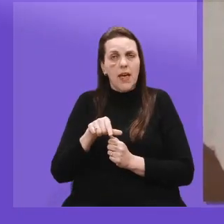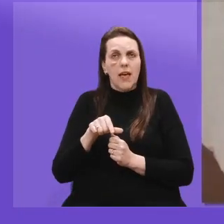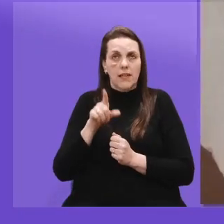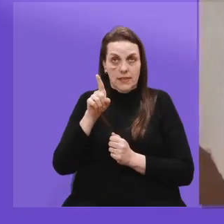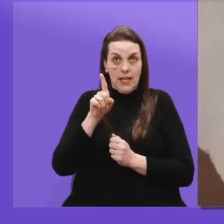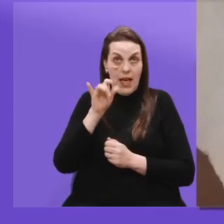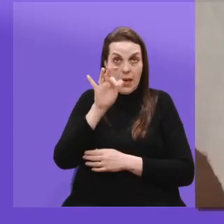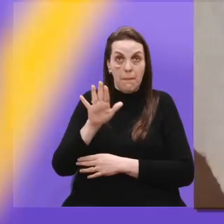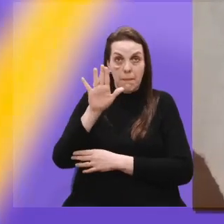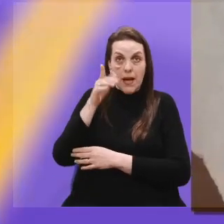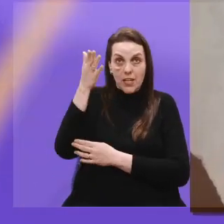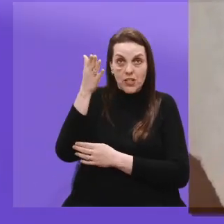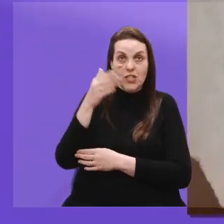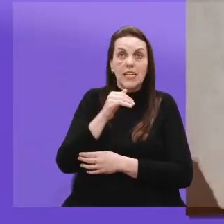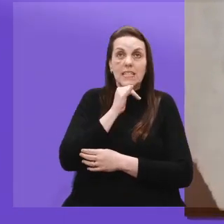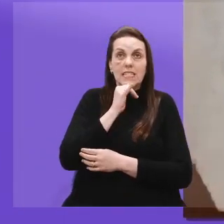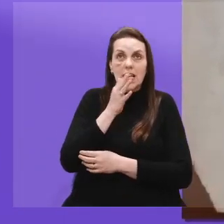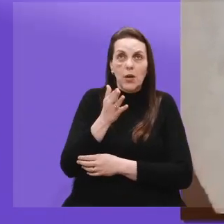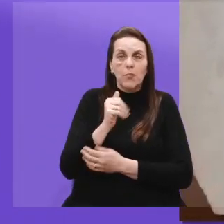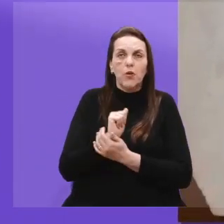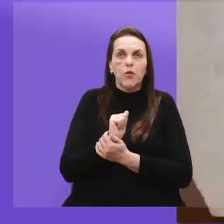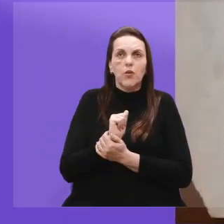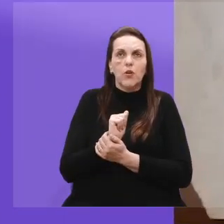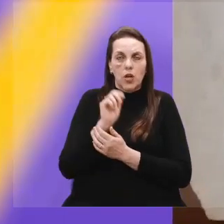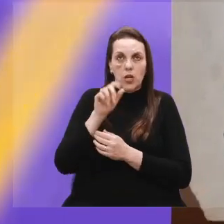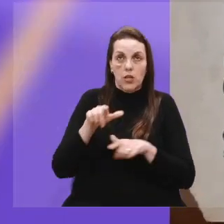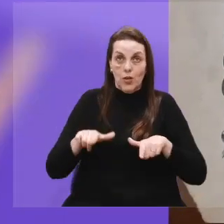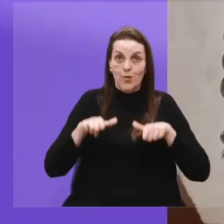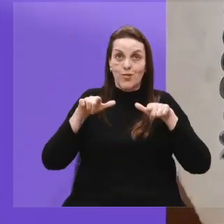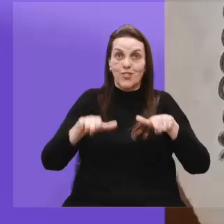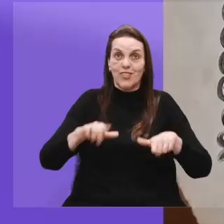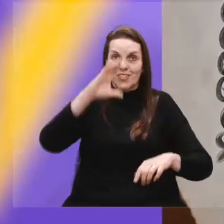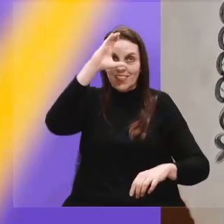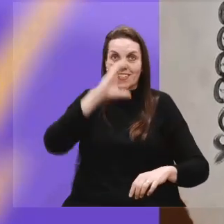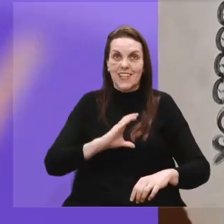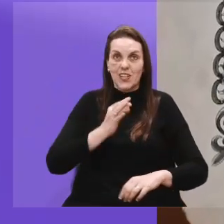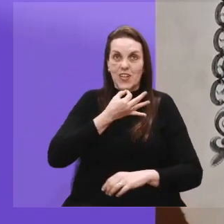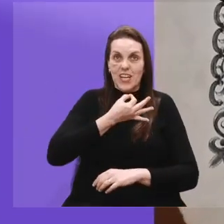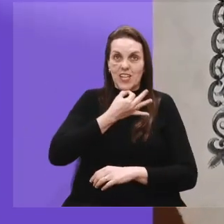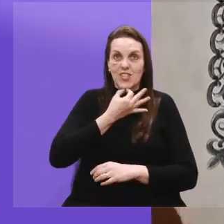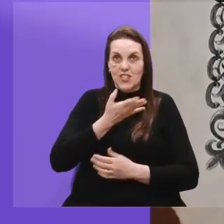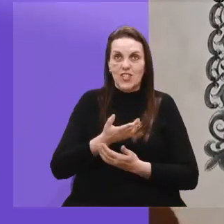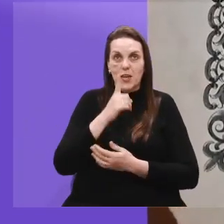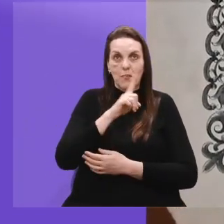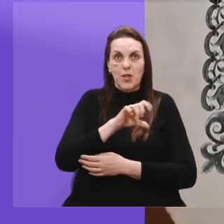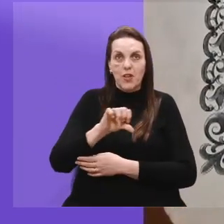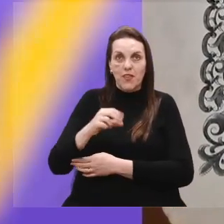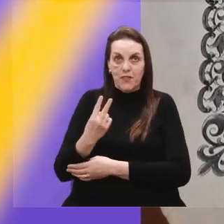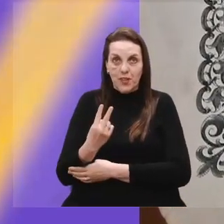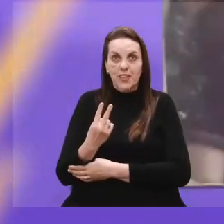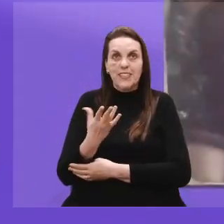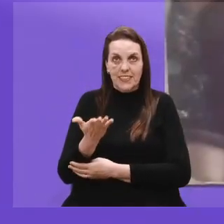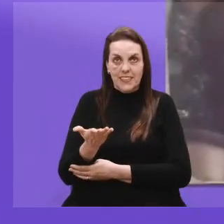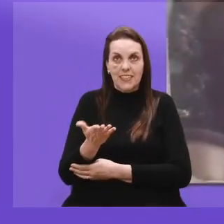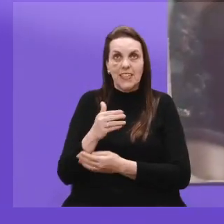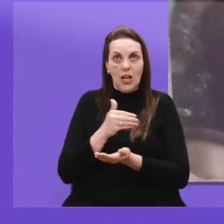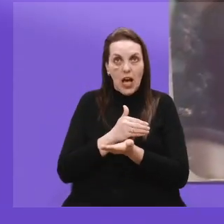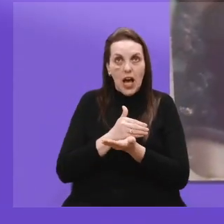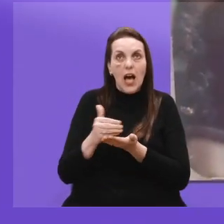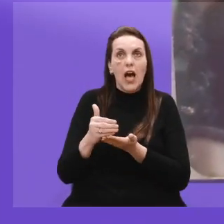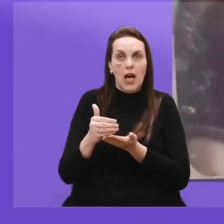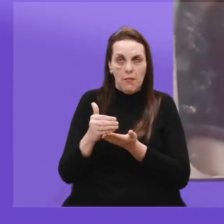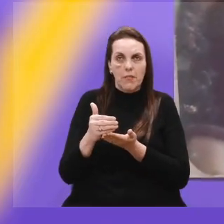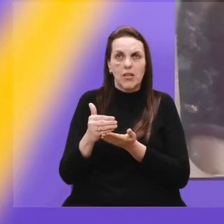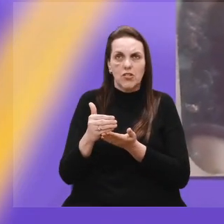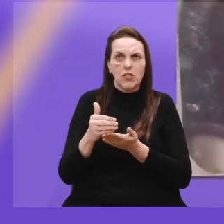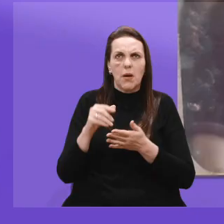também. Essas imagens, por exemplo, agora está passando o título de cidadã caxiense que ela recebeu em 92. Então, a partir